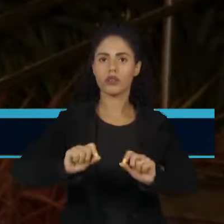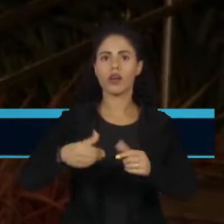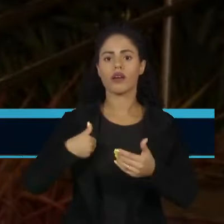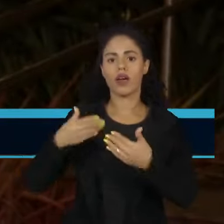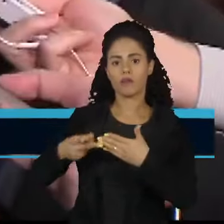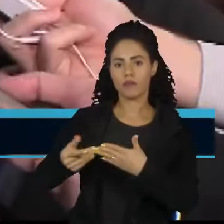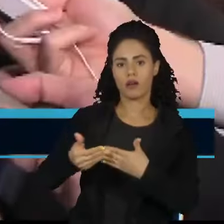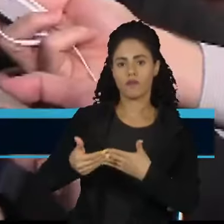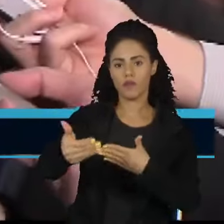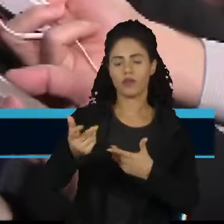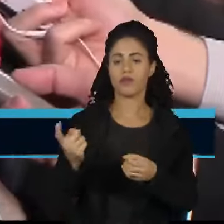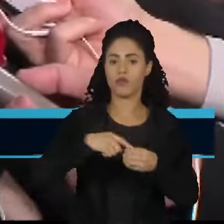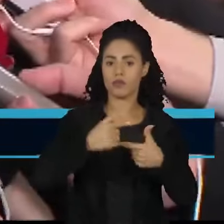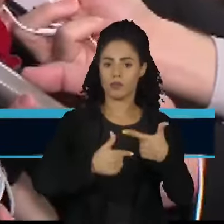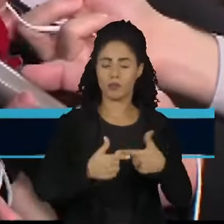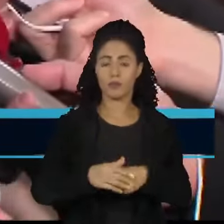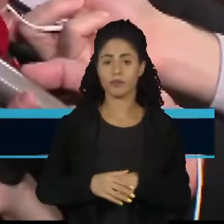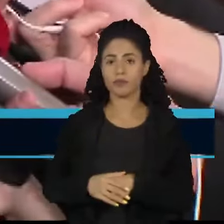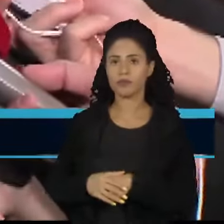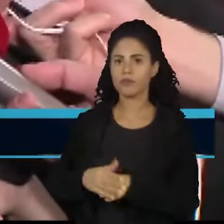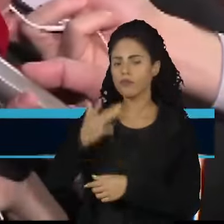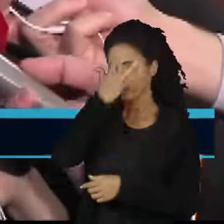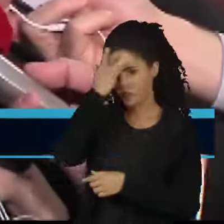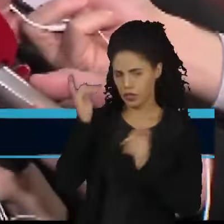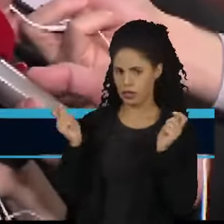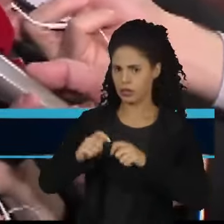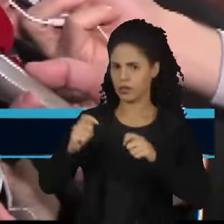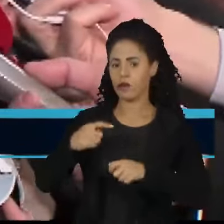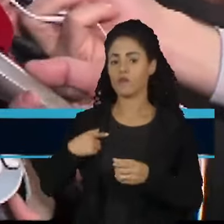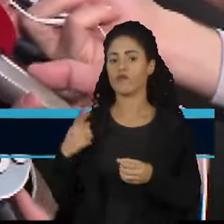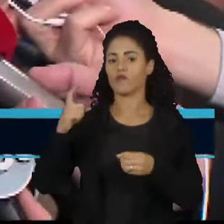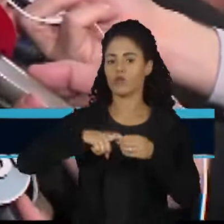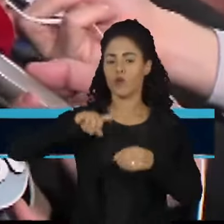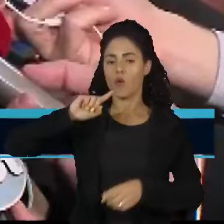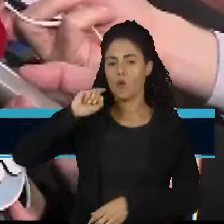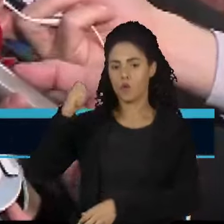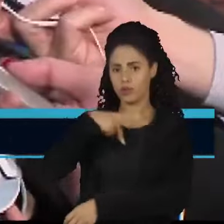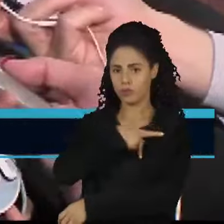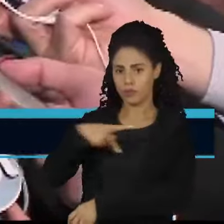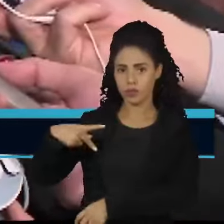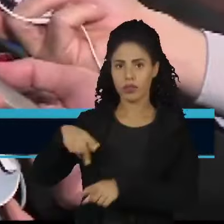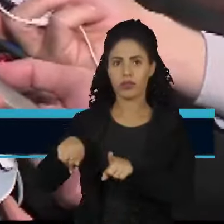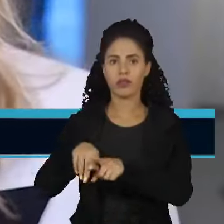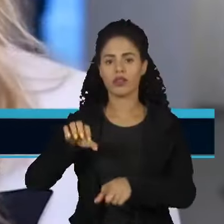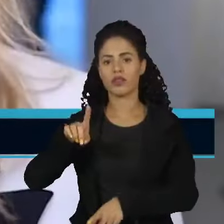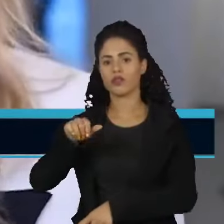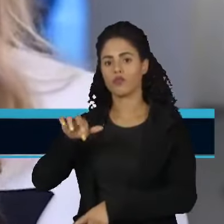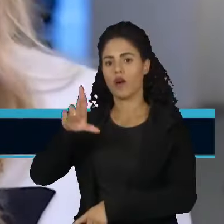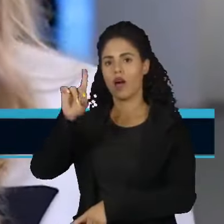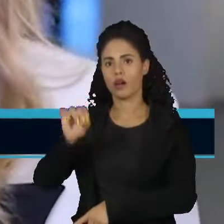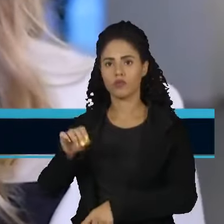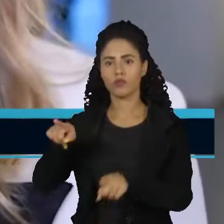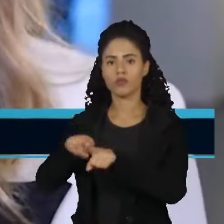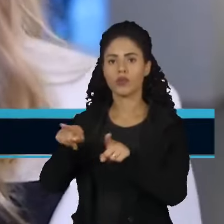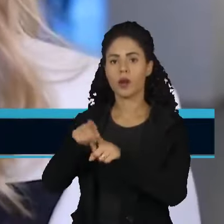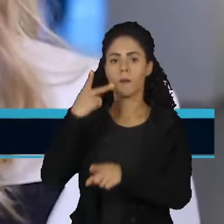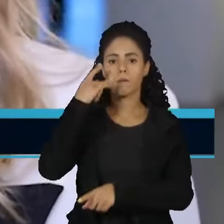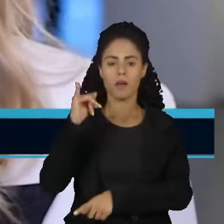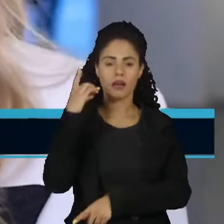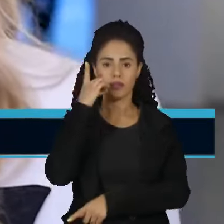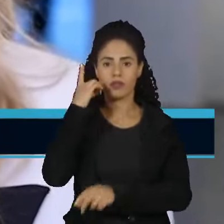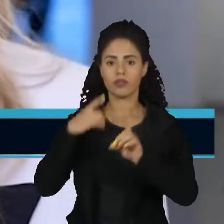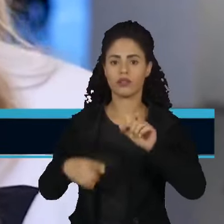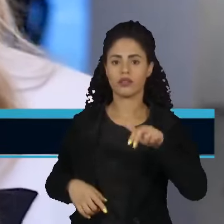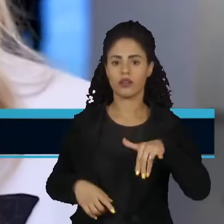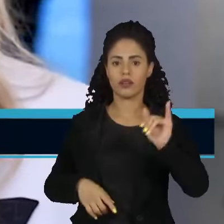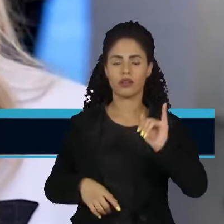vida pública. Entre os parlamentares que podem ser beneficiados está o ex-presidente da Câmara, Eduardo Cunha, que é pai da deputada Dani